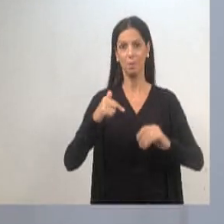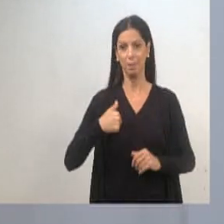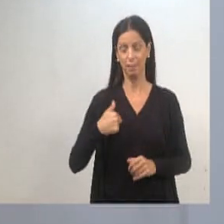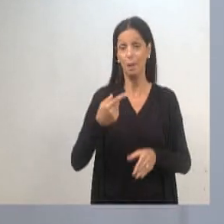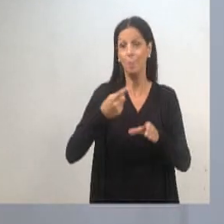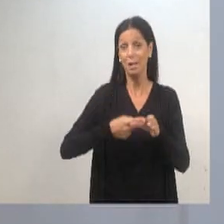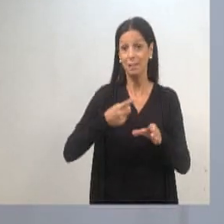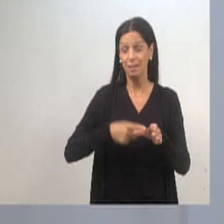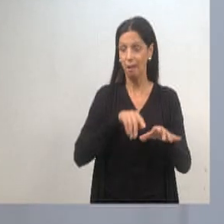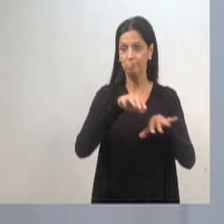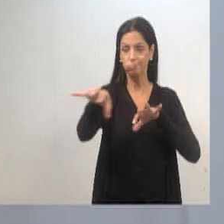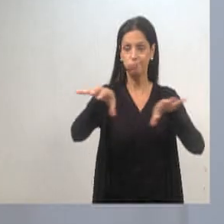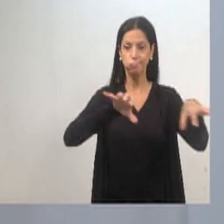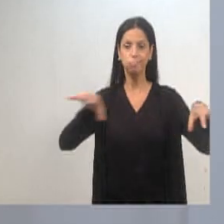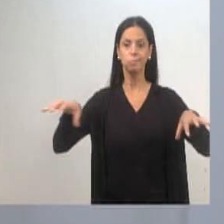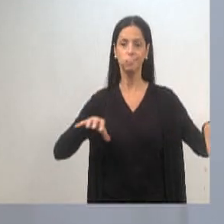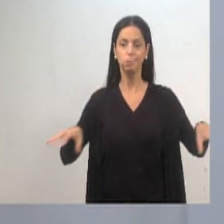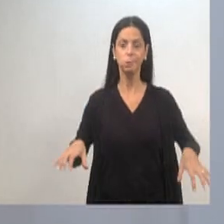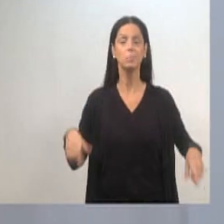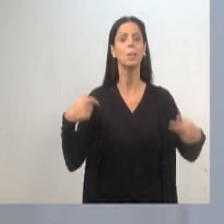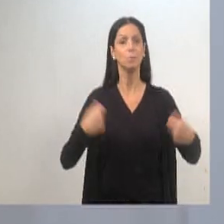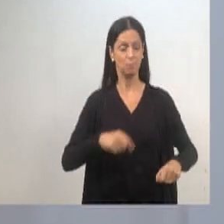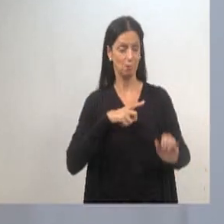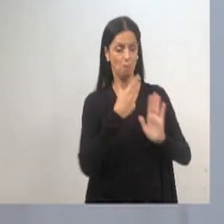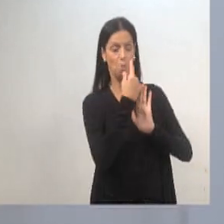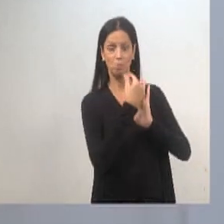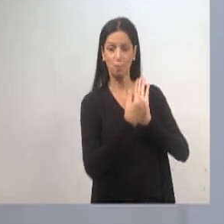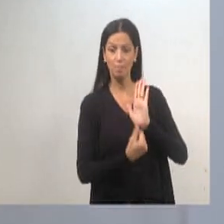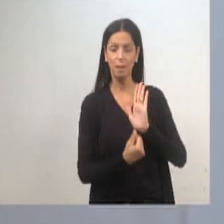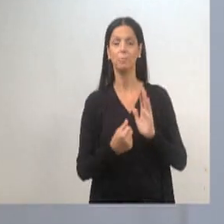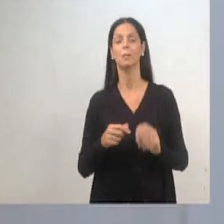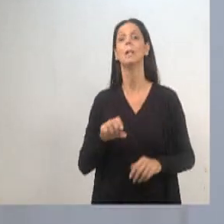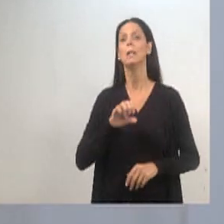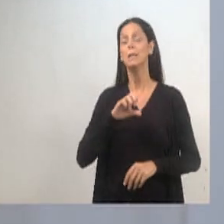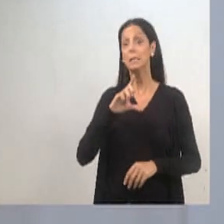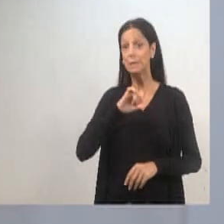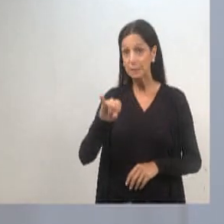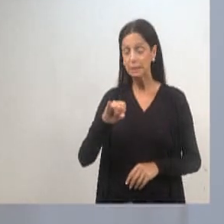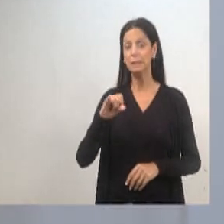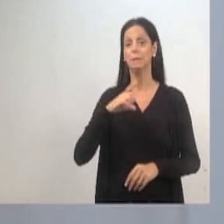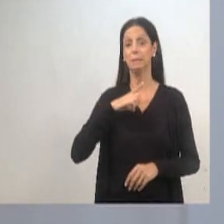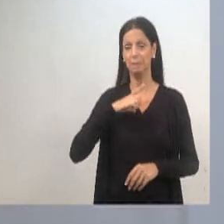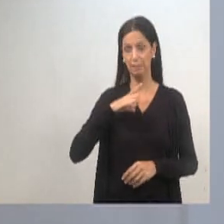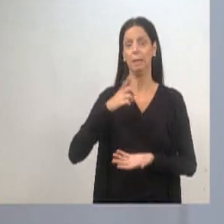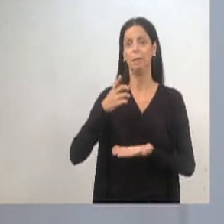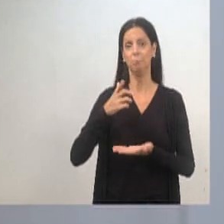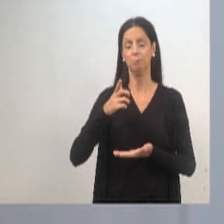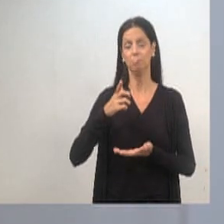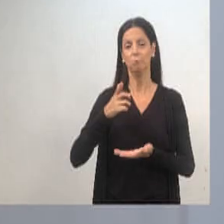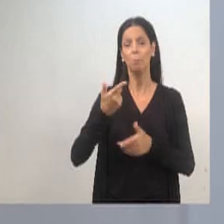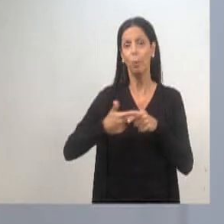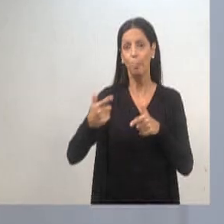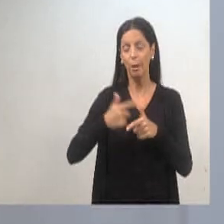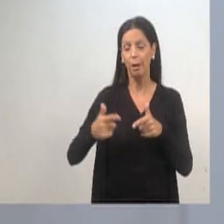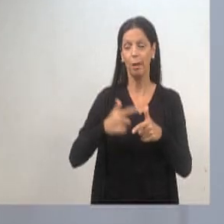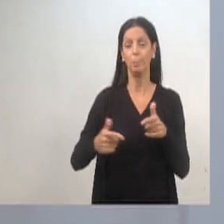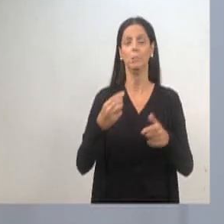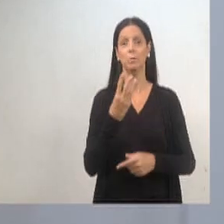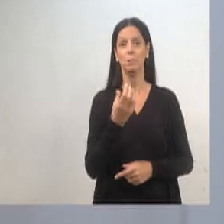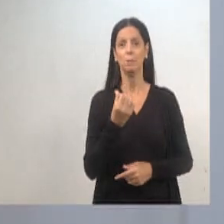extremamente espalhada e a gente precisa de orçamento. Existe um déficit orçamentário de 373, 376